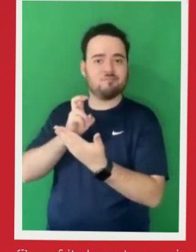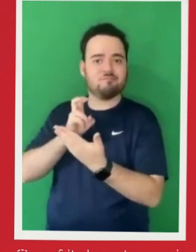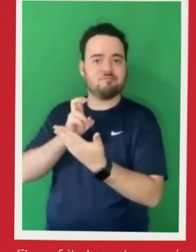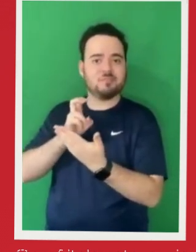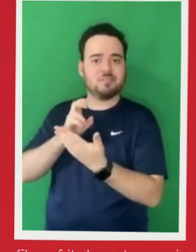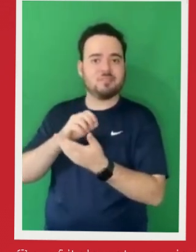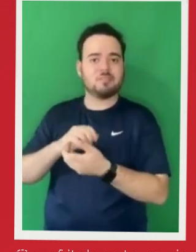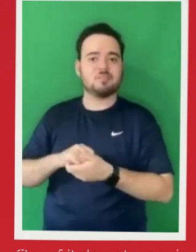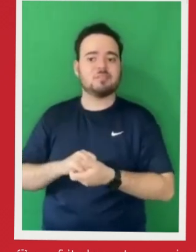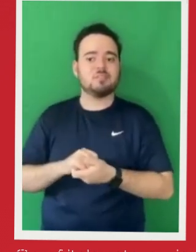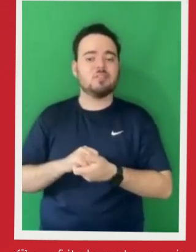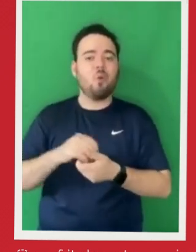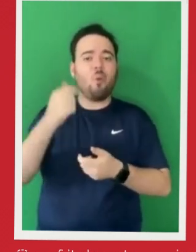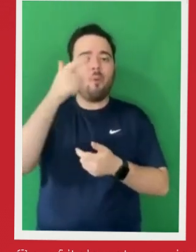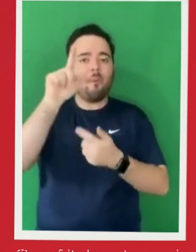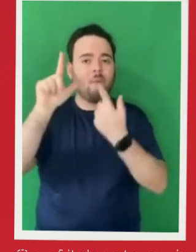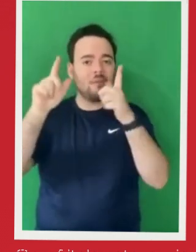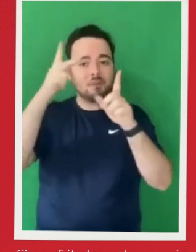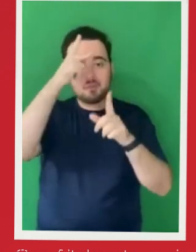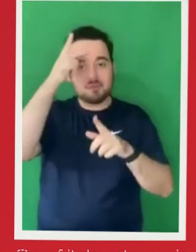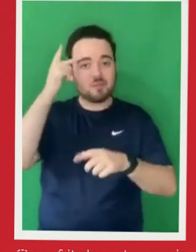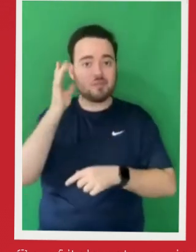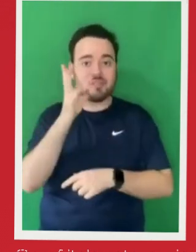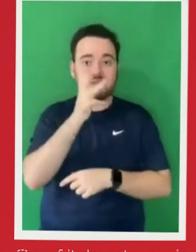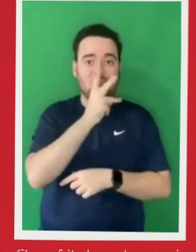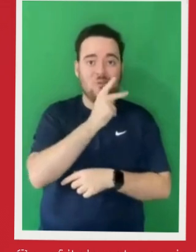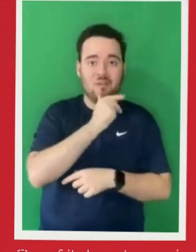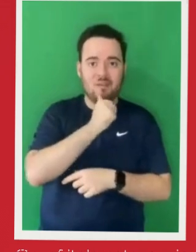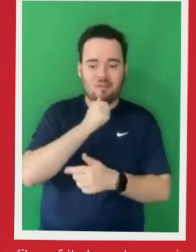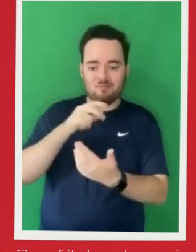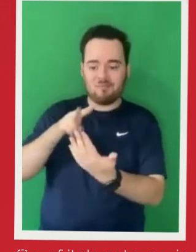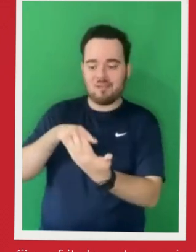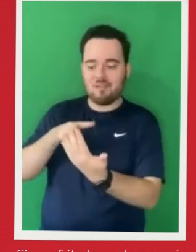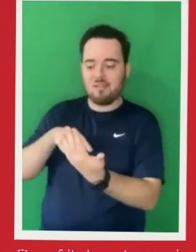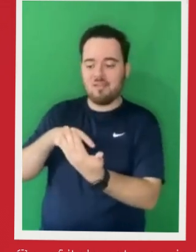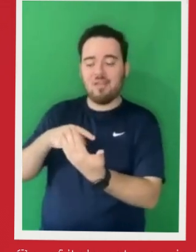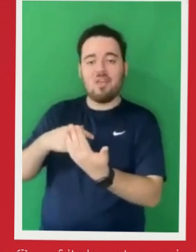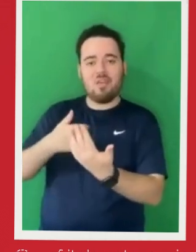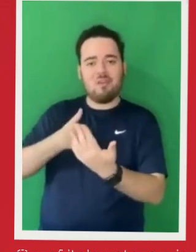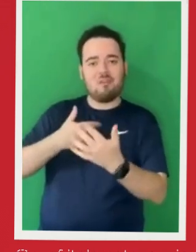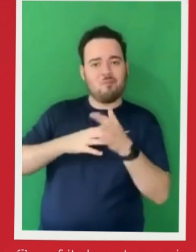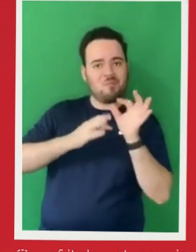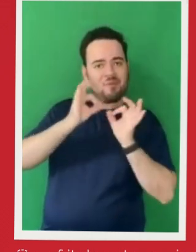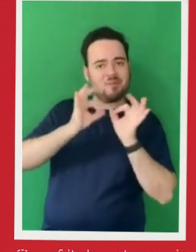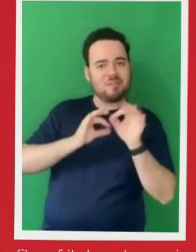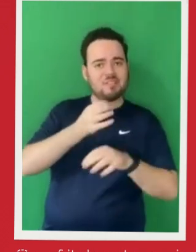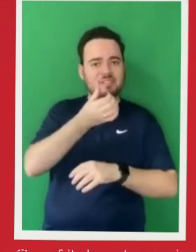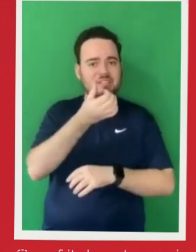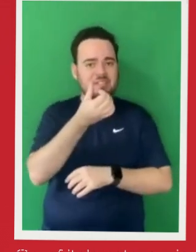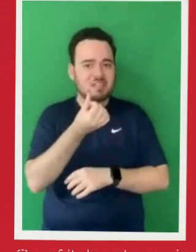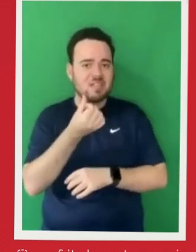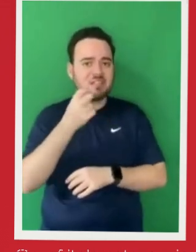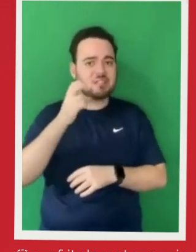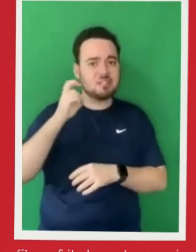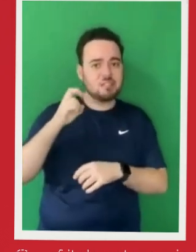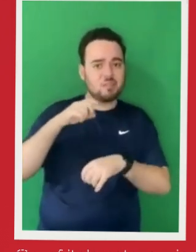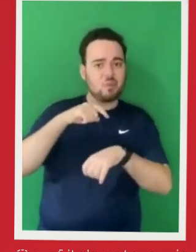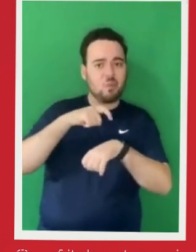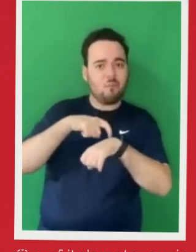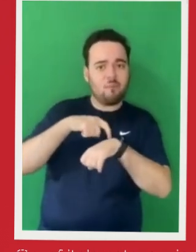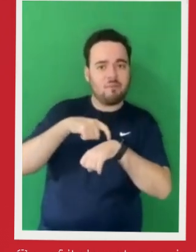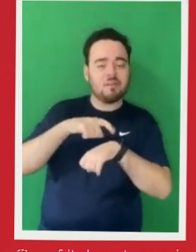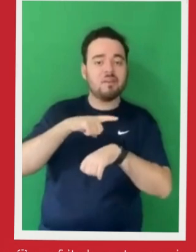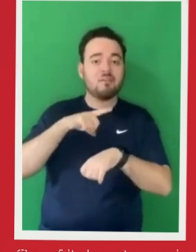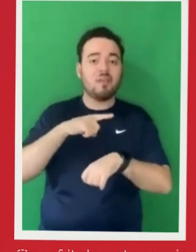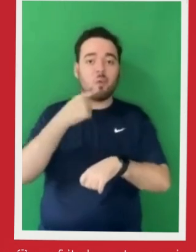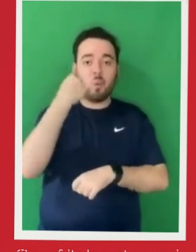nisso. Porque quanto tempo outras pessoas demoraram para ler, e eu consigo fazer um plano. 6 horas, 5 horas, eu vou